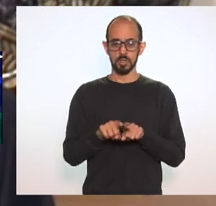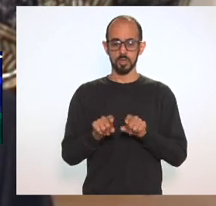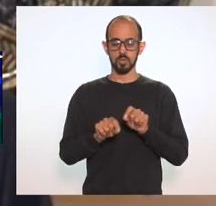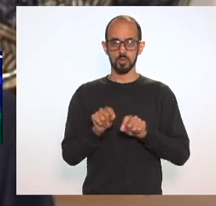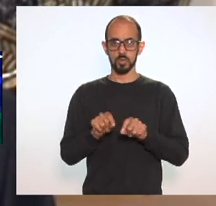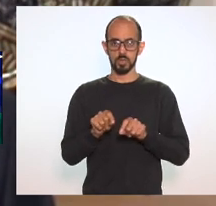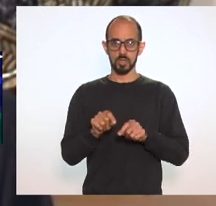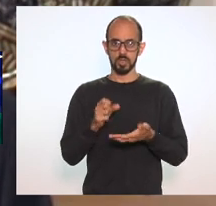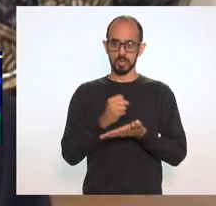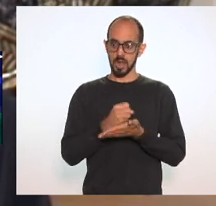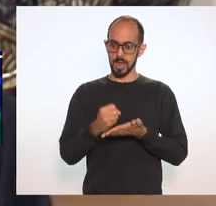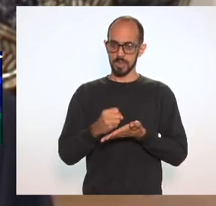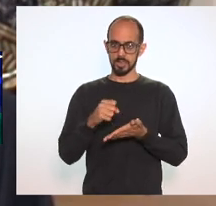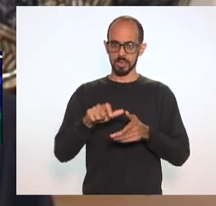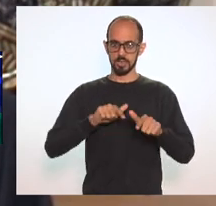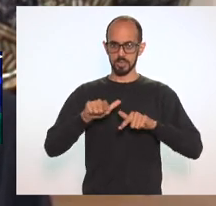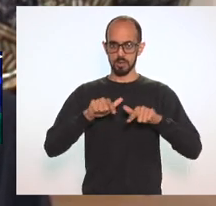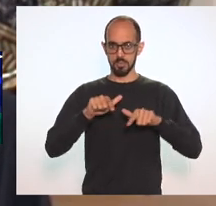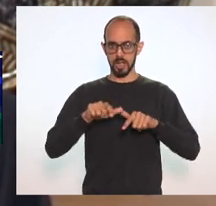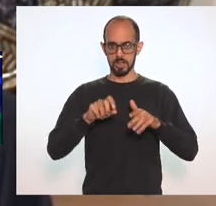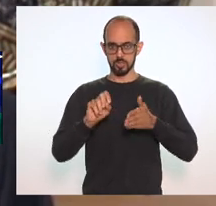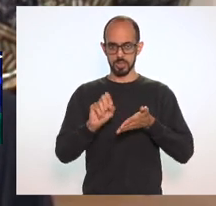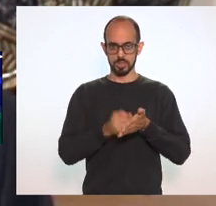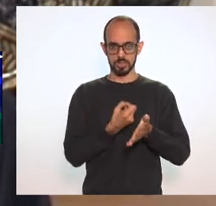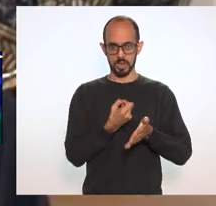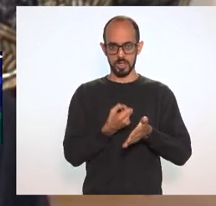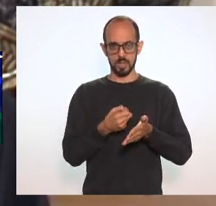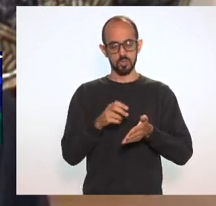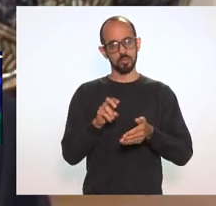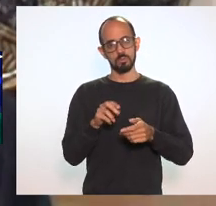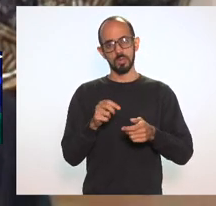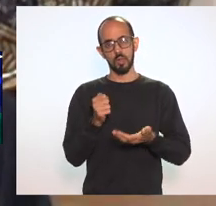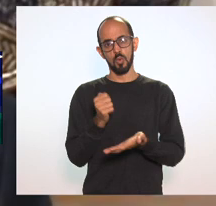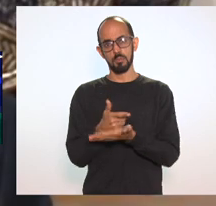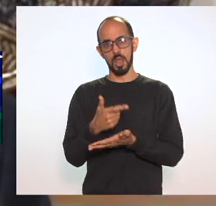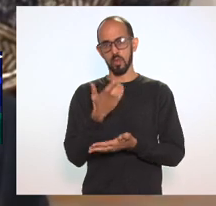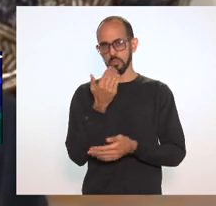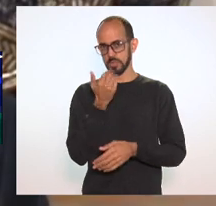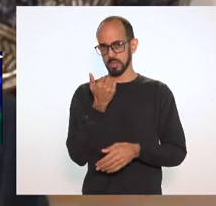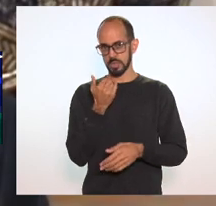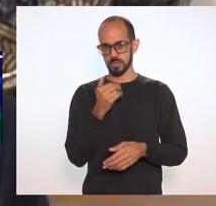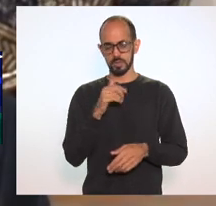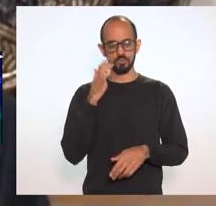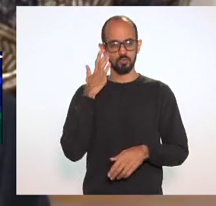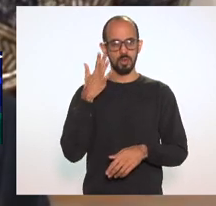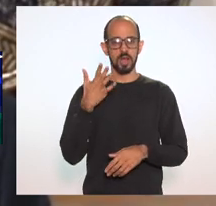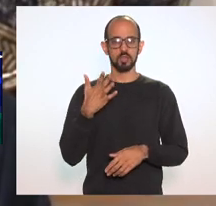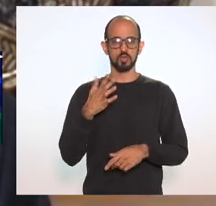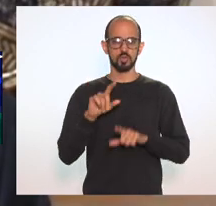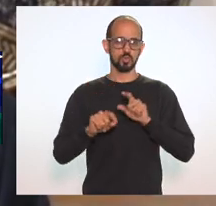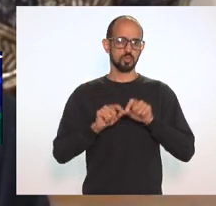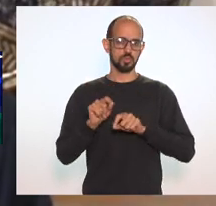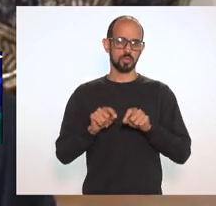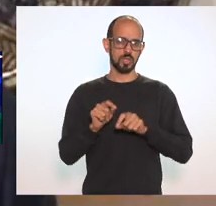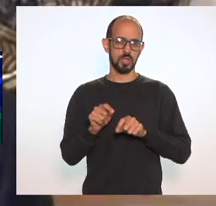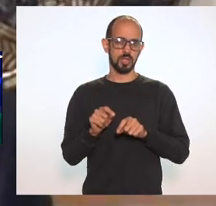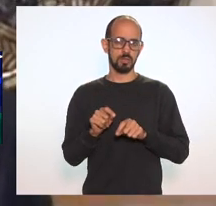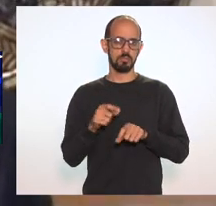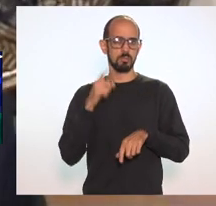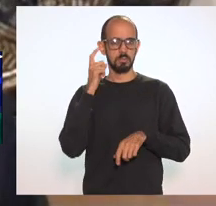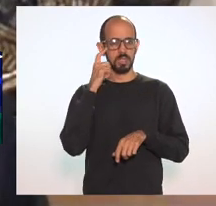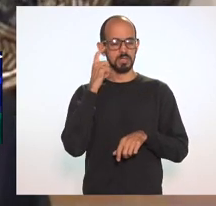assinadas e tendo que levar o pão de cada dia para casa e é muito fácil achar que tudo